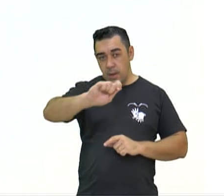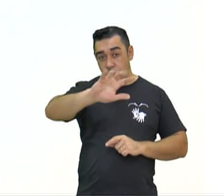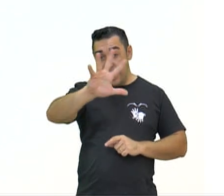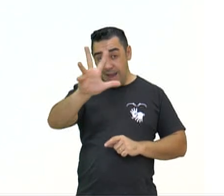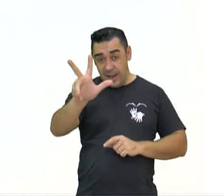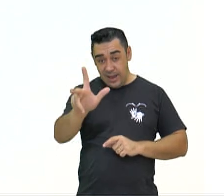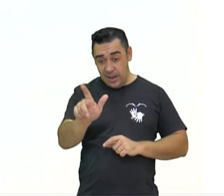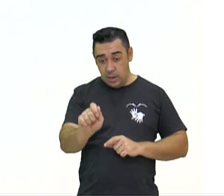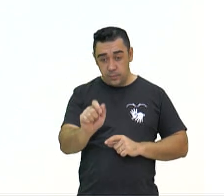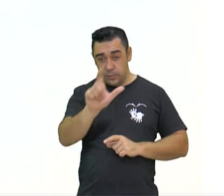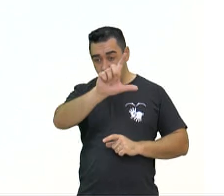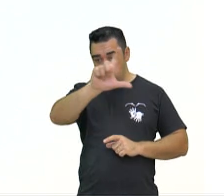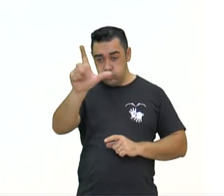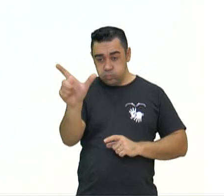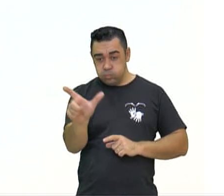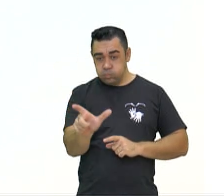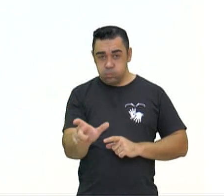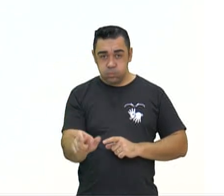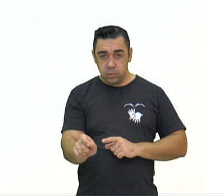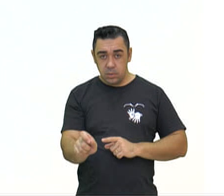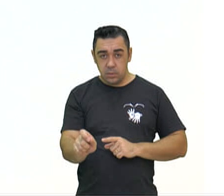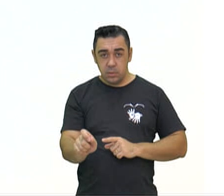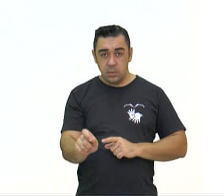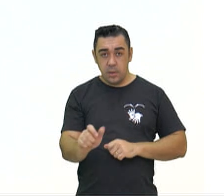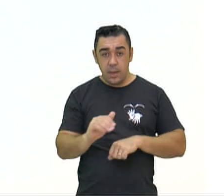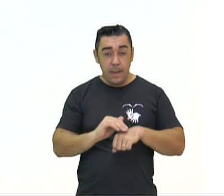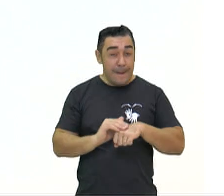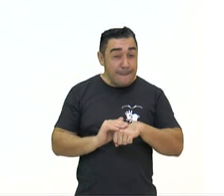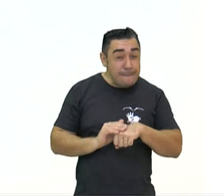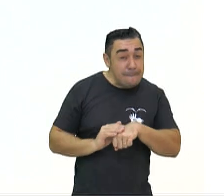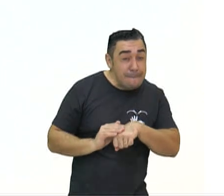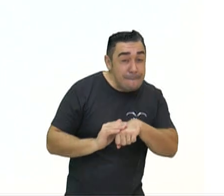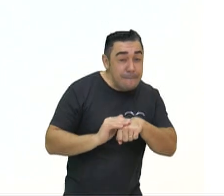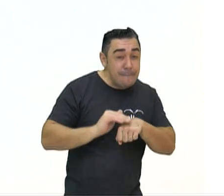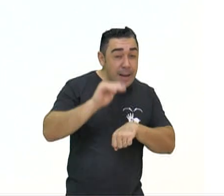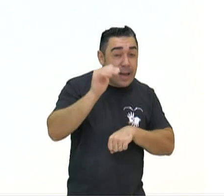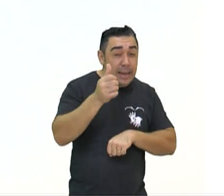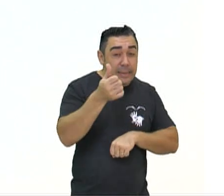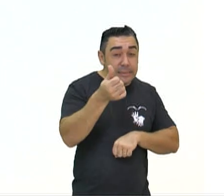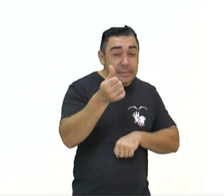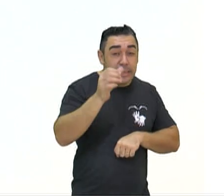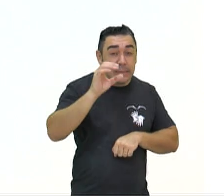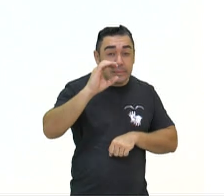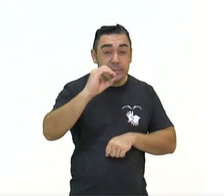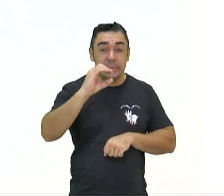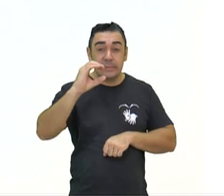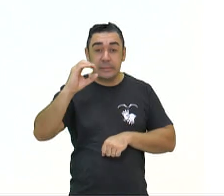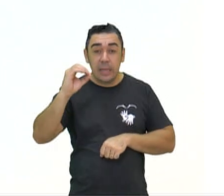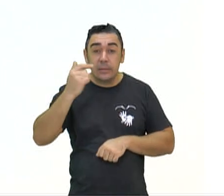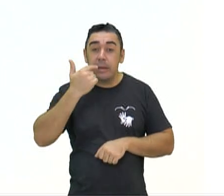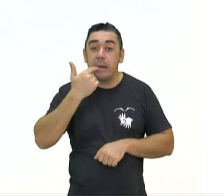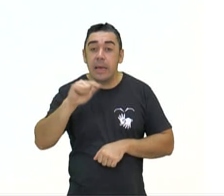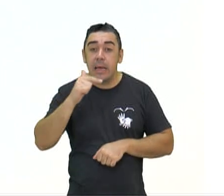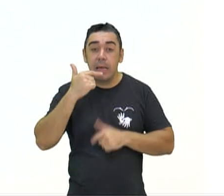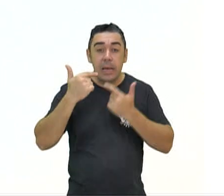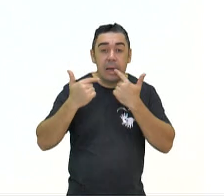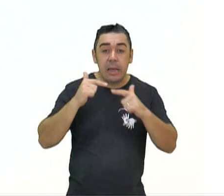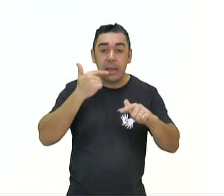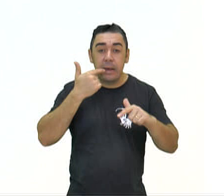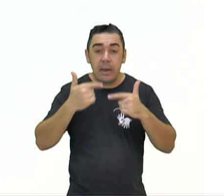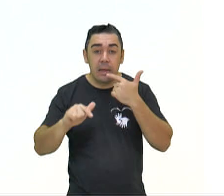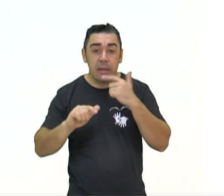africano tem mais de 600 idiomas hoje, fora aqueles que já desapareceram? Idiomas, falas